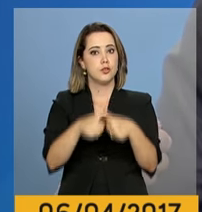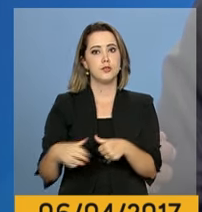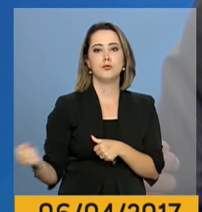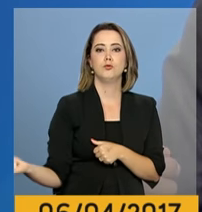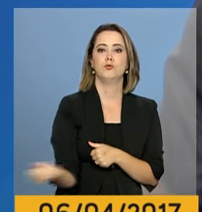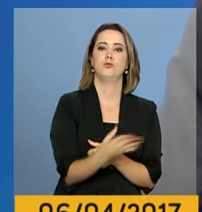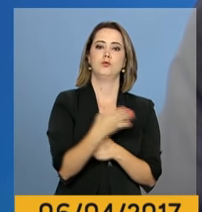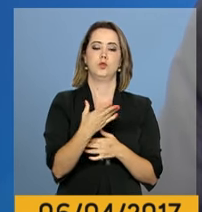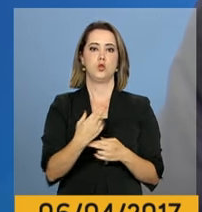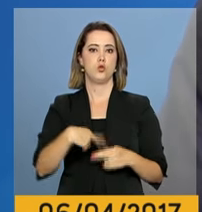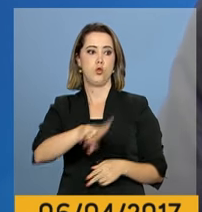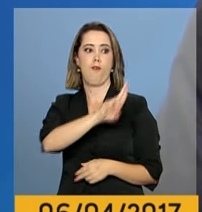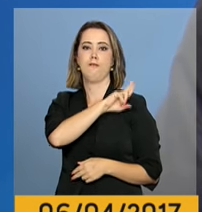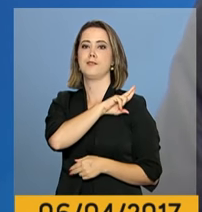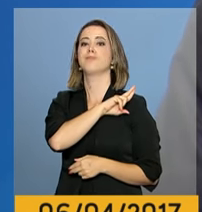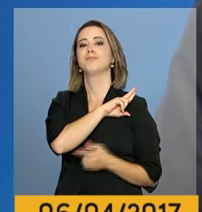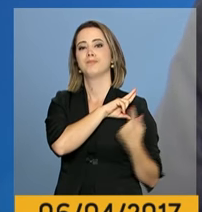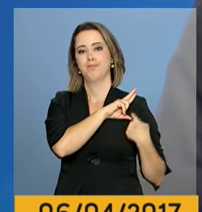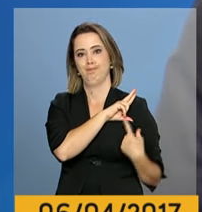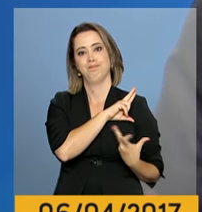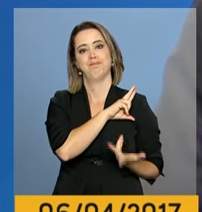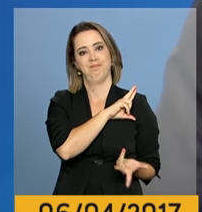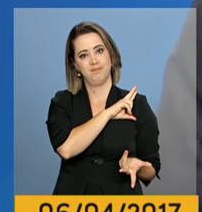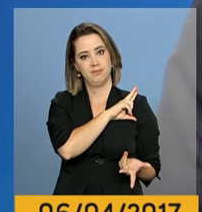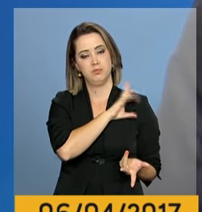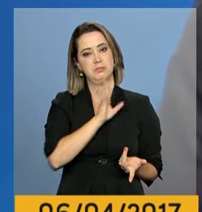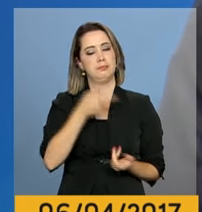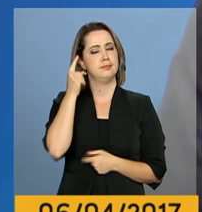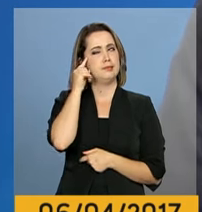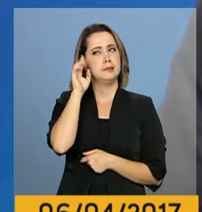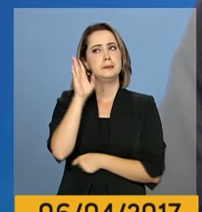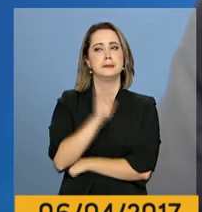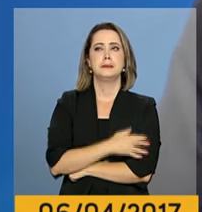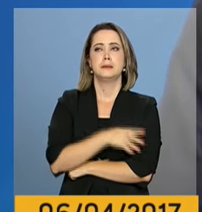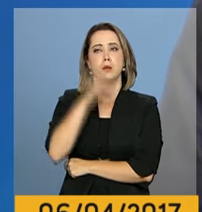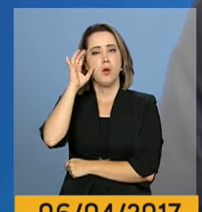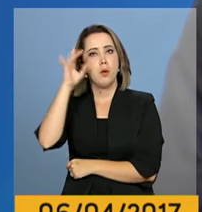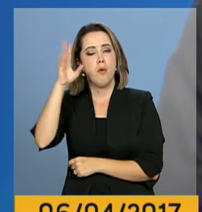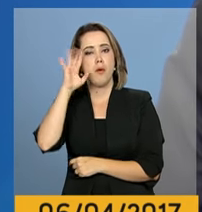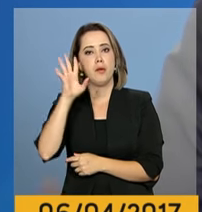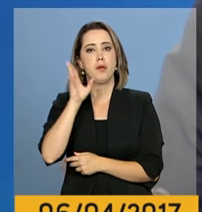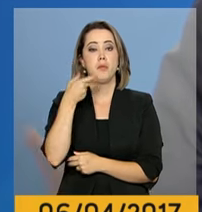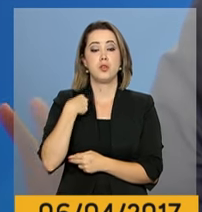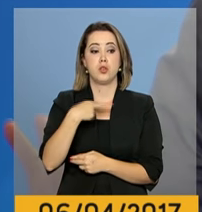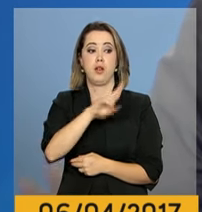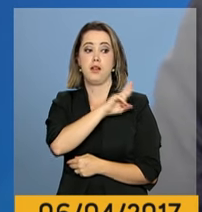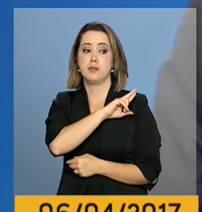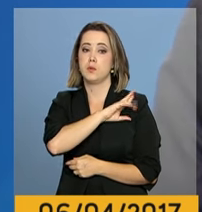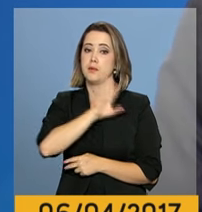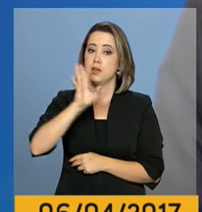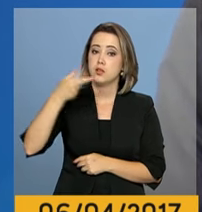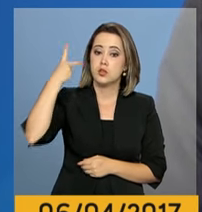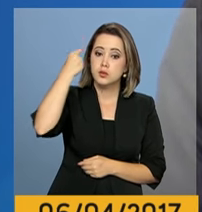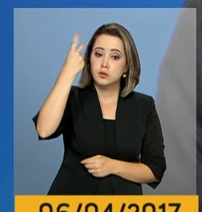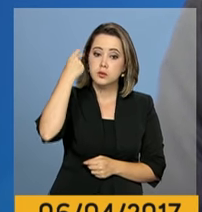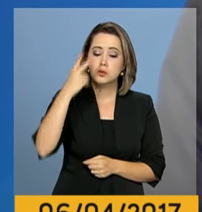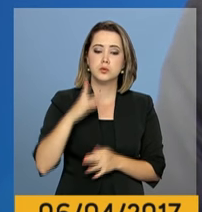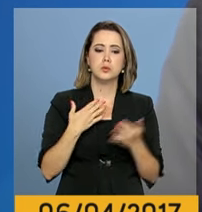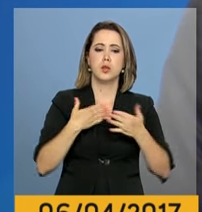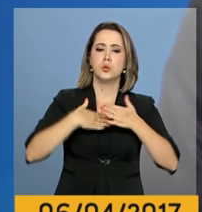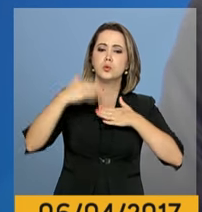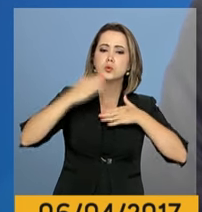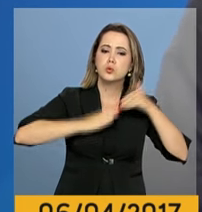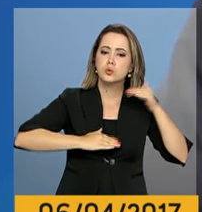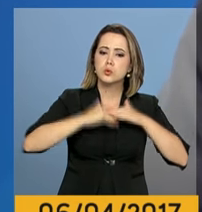novas responsabilidades. Eu estou a imaginar que, de fora parte, a responsabilidade natural de